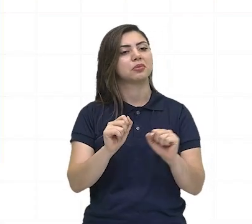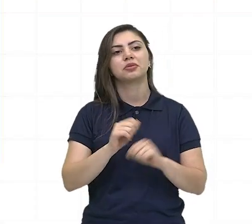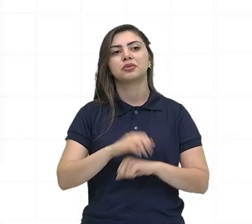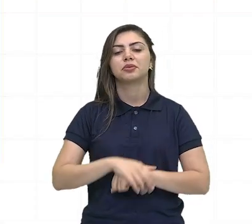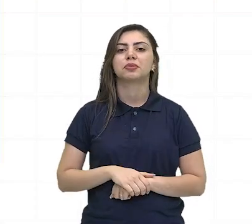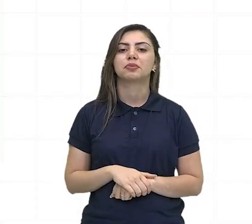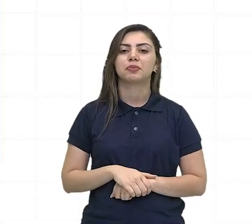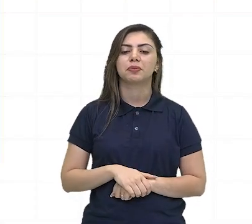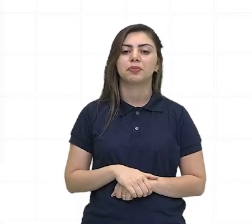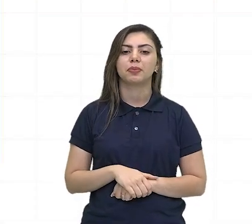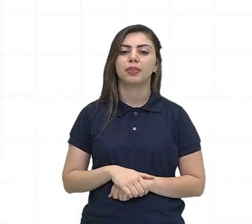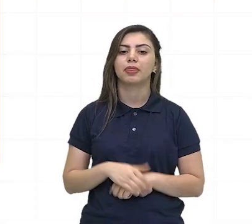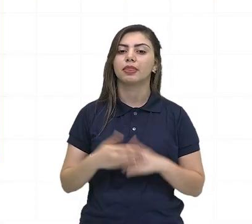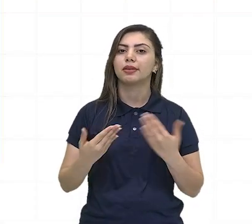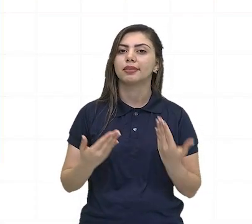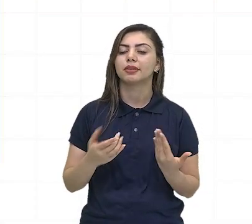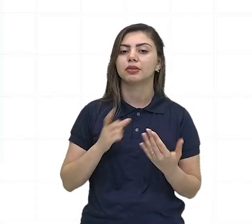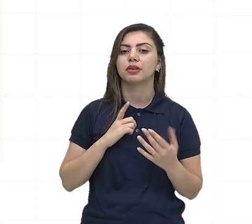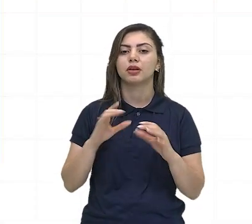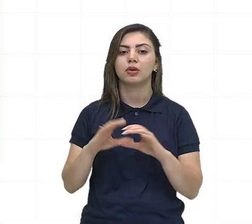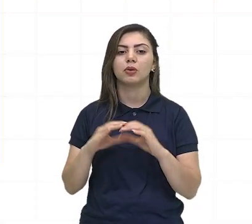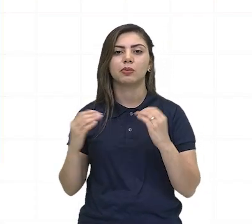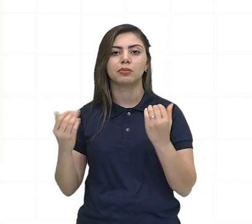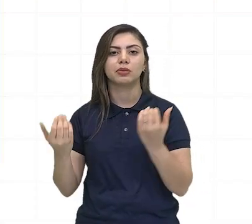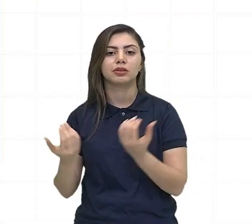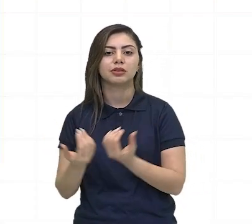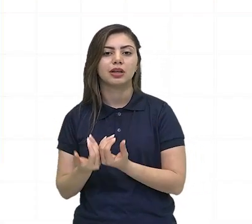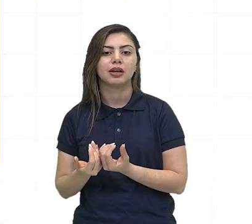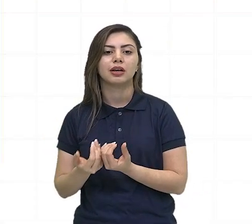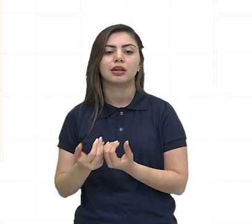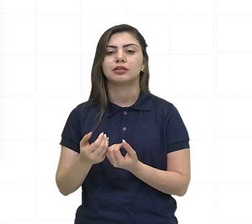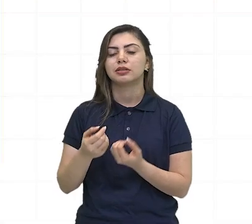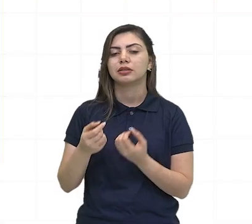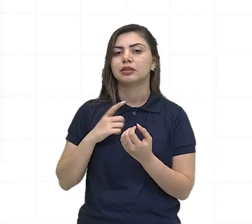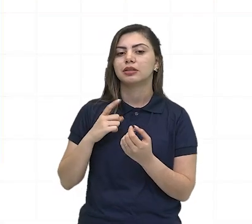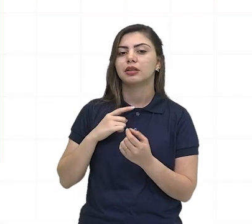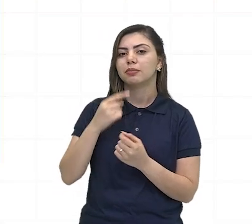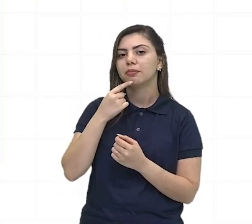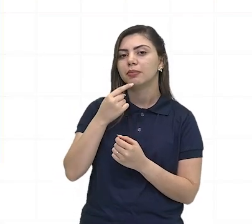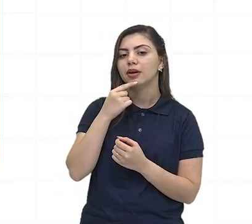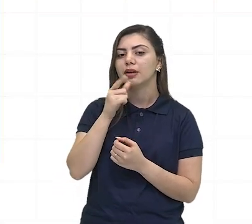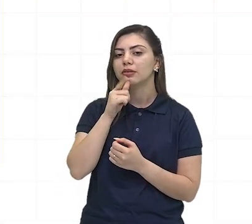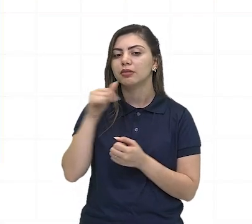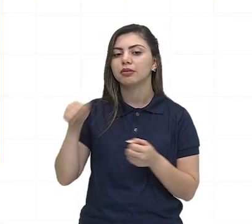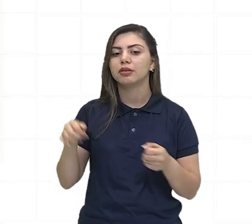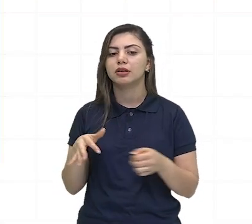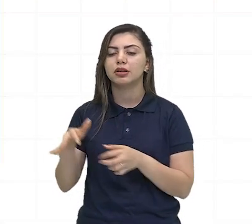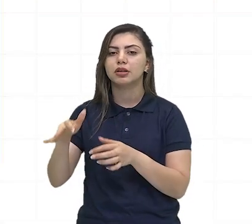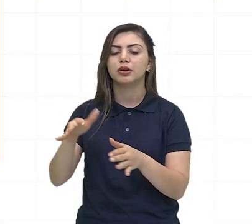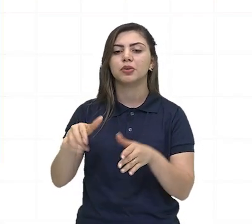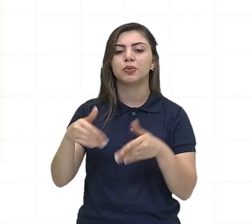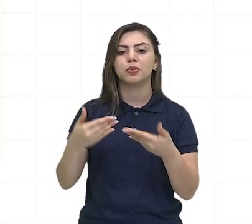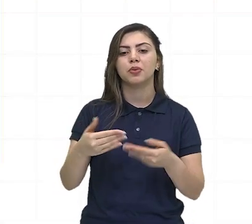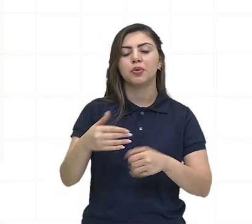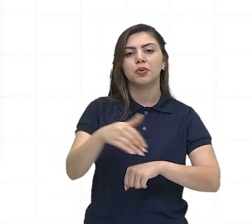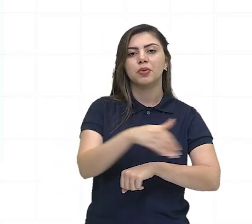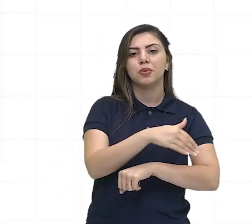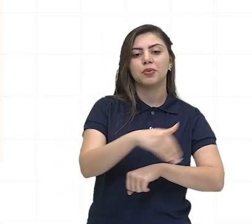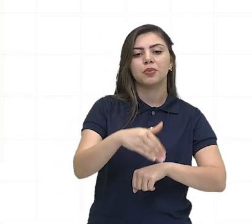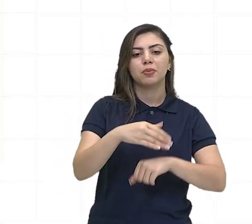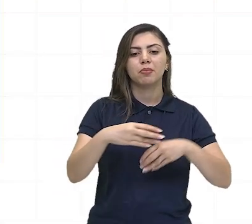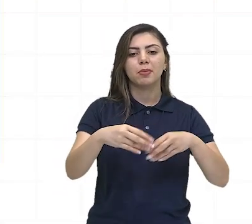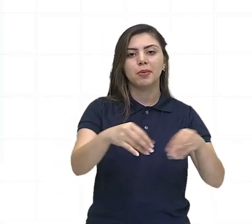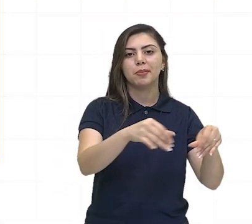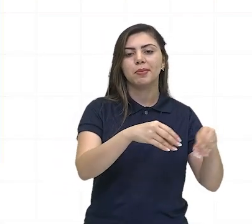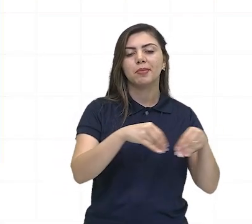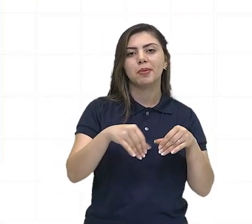E aí nós temos comunidades localizadas à margem dos rios, à margem dos ramais, e comunidades aí